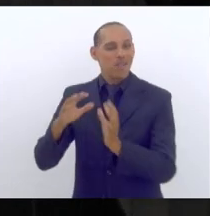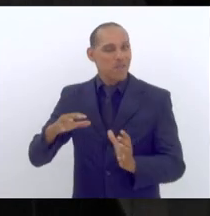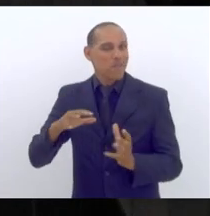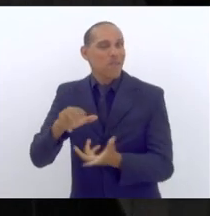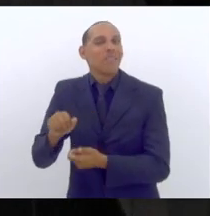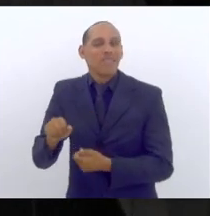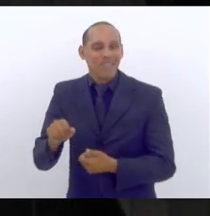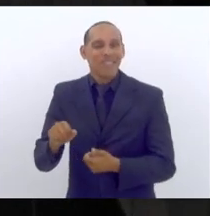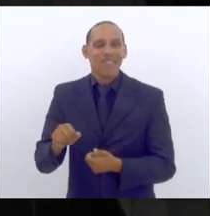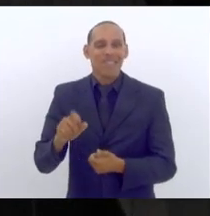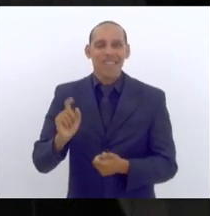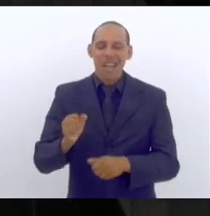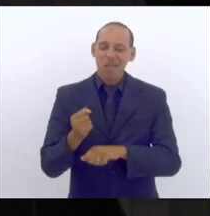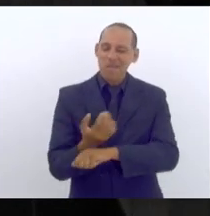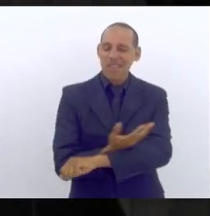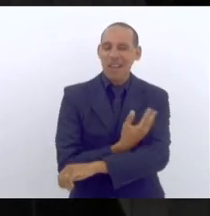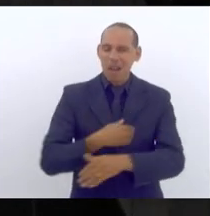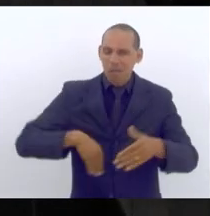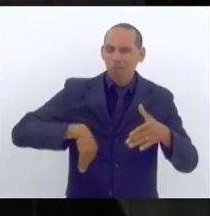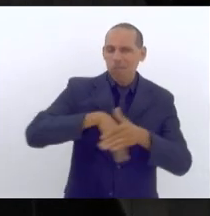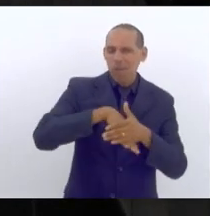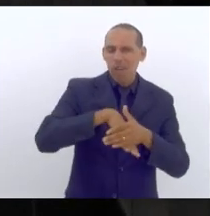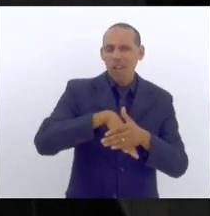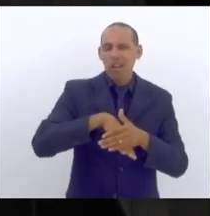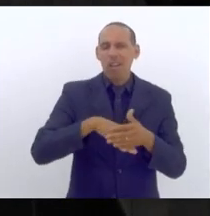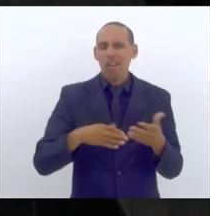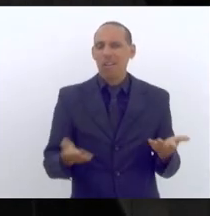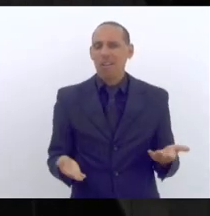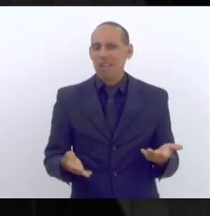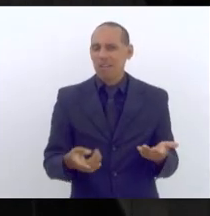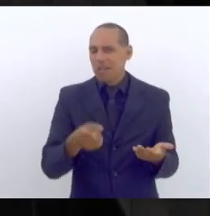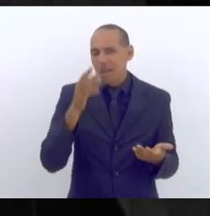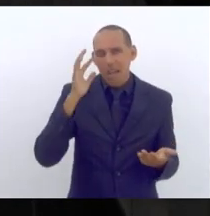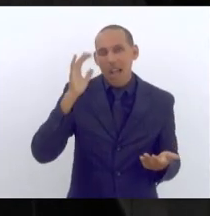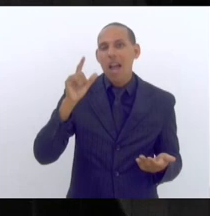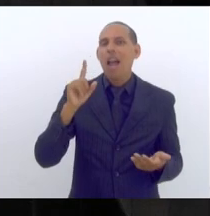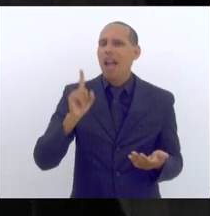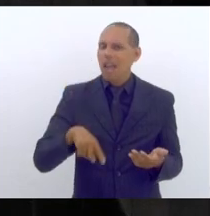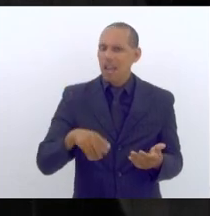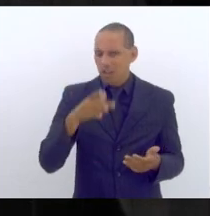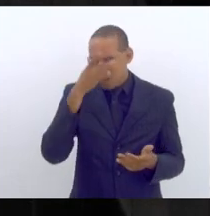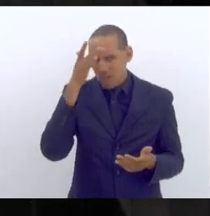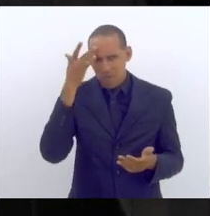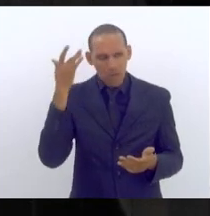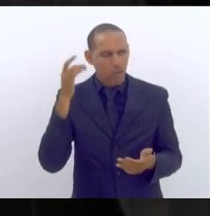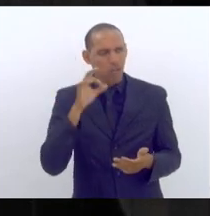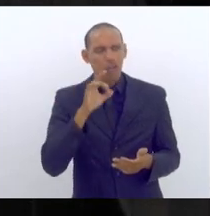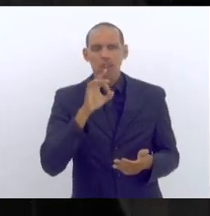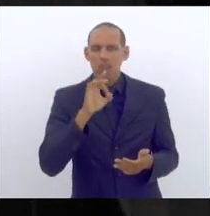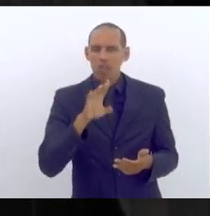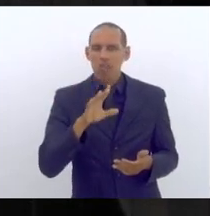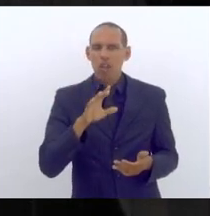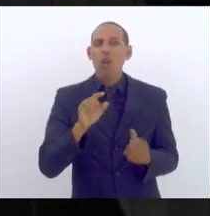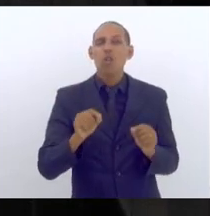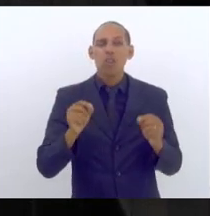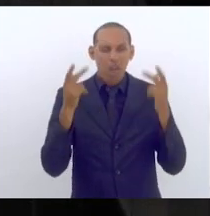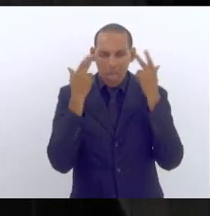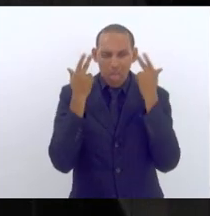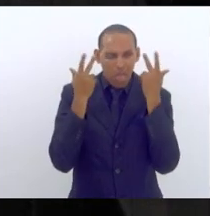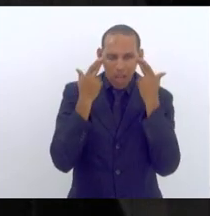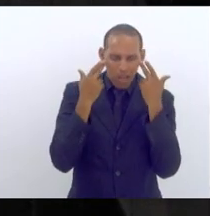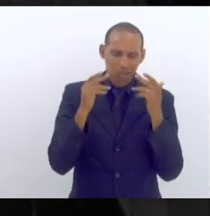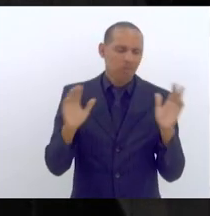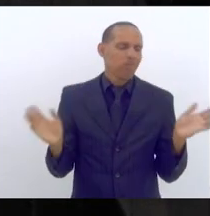é que a emoção do futebol não pensa que é só para aquelas pessoas ditas normais